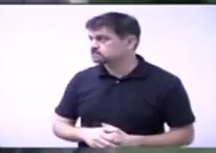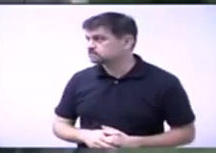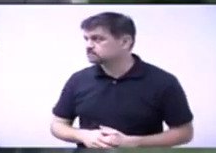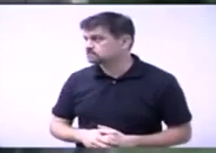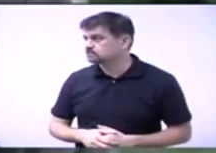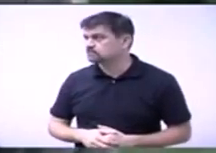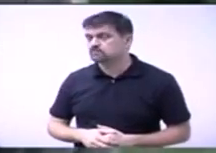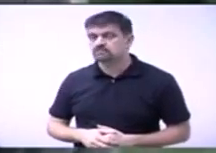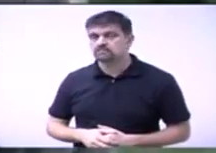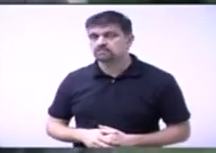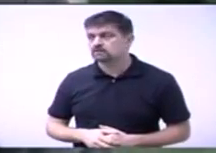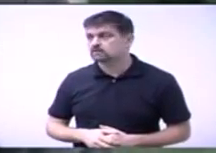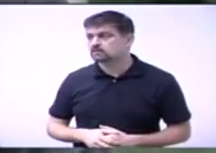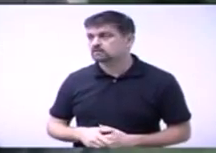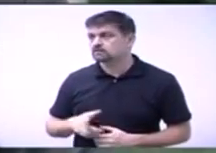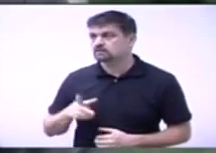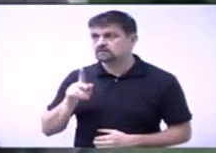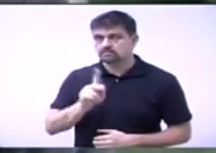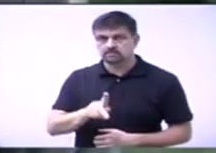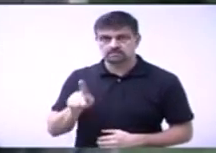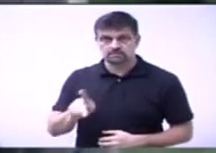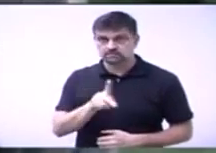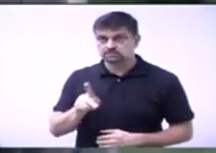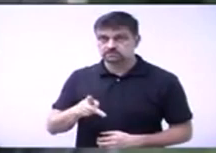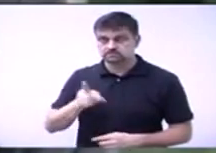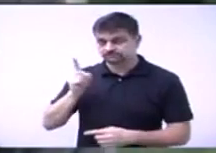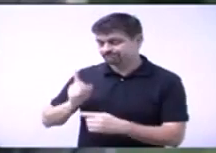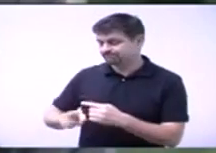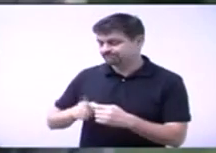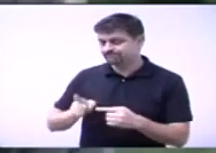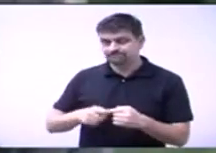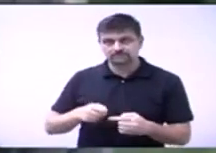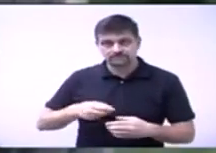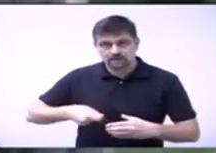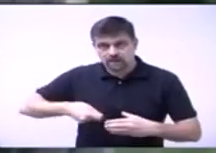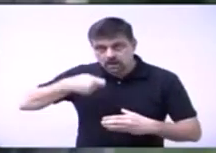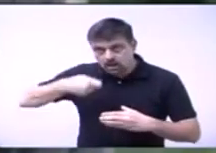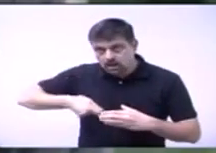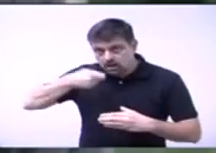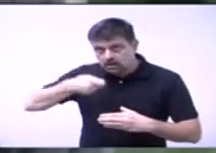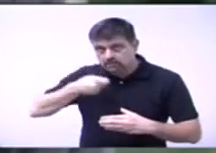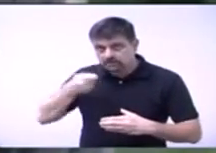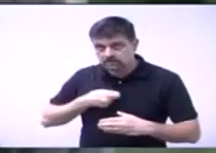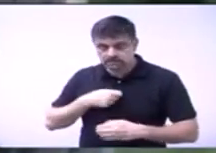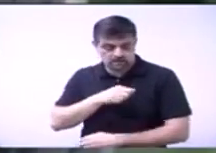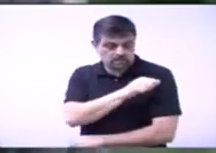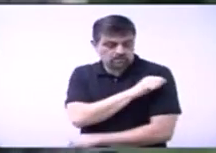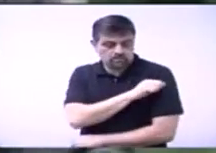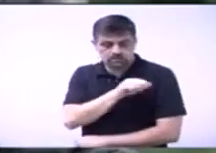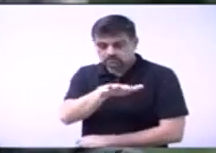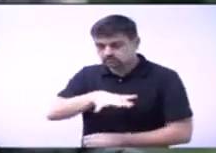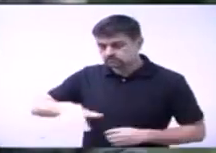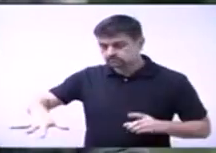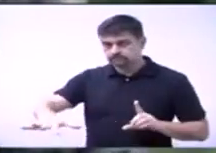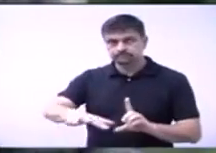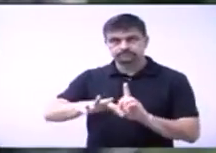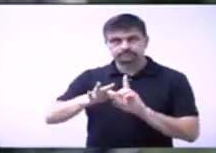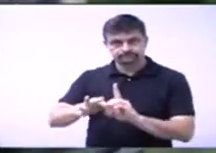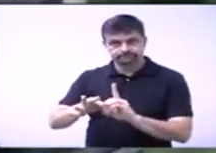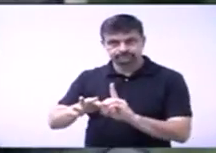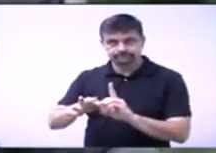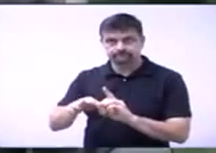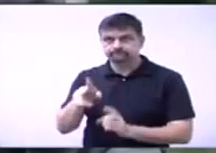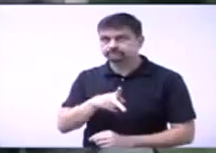esse fato onde professores estão impedidas de se alimentarem com os alunos.